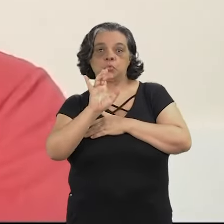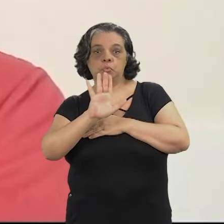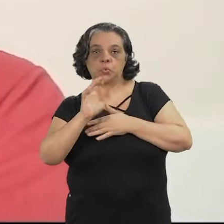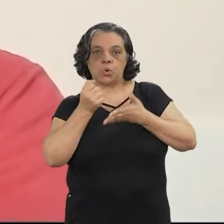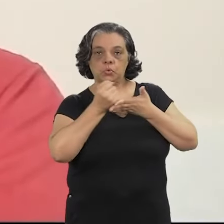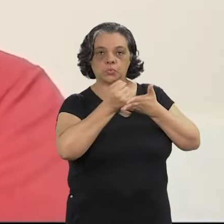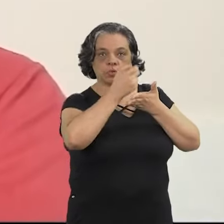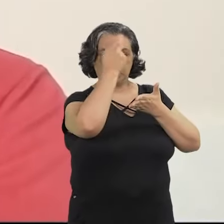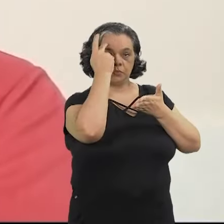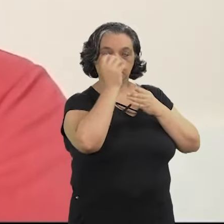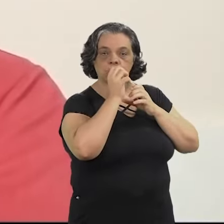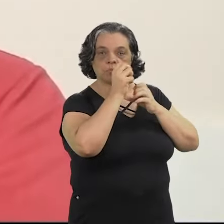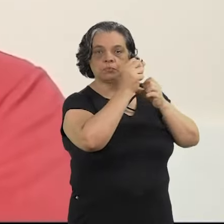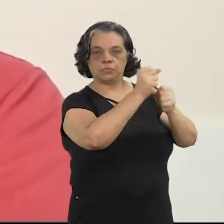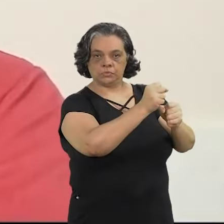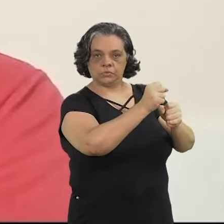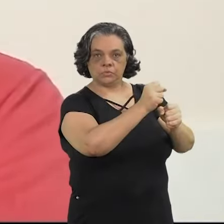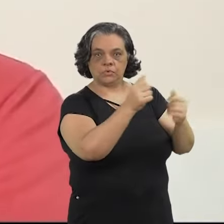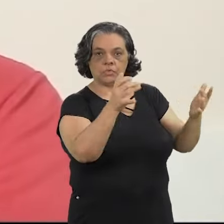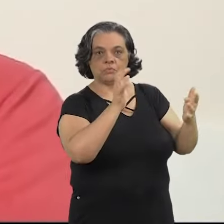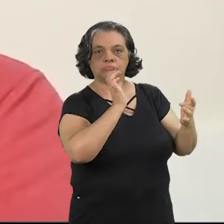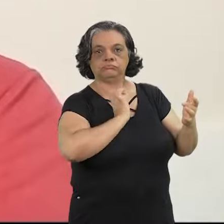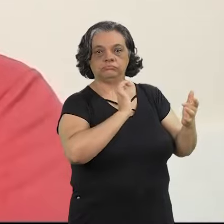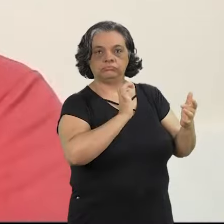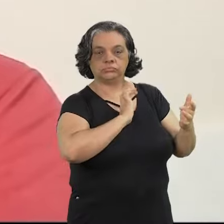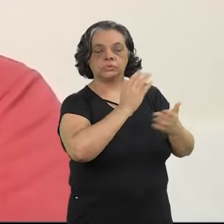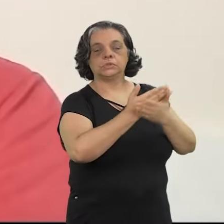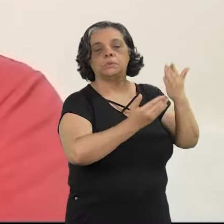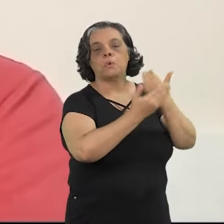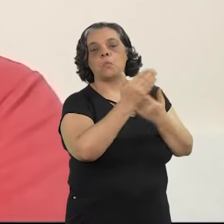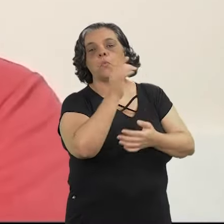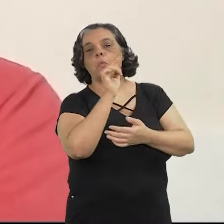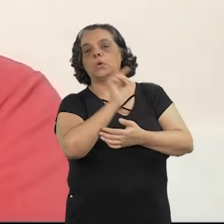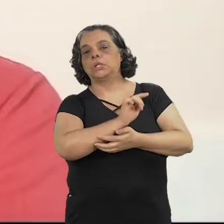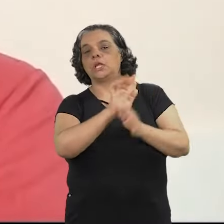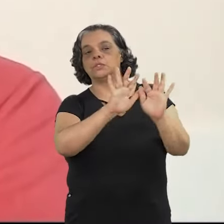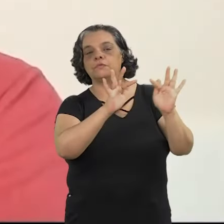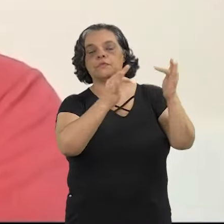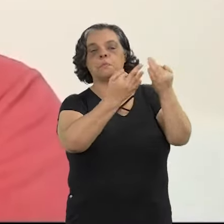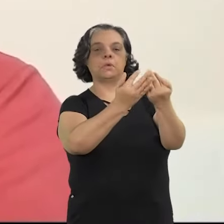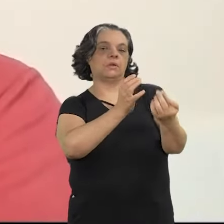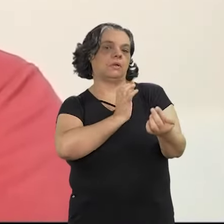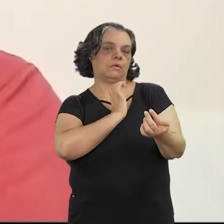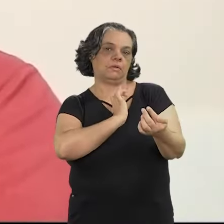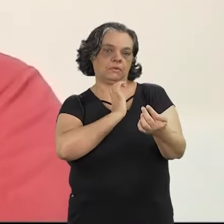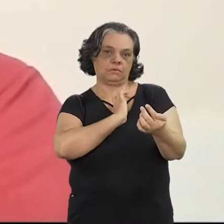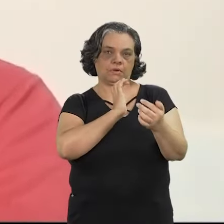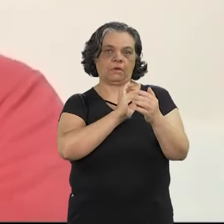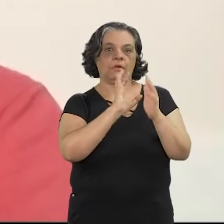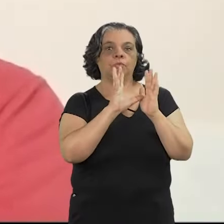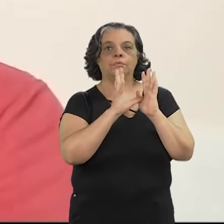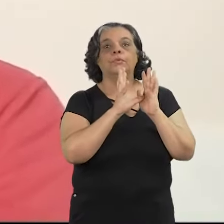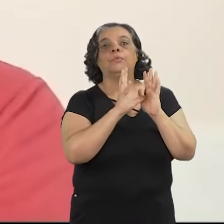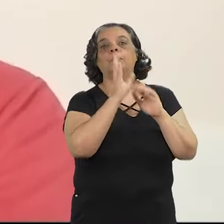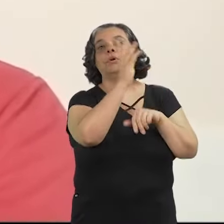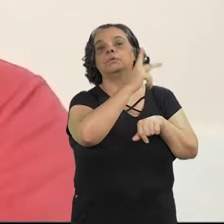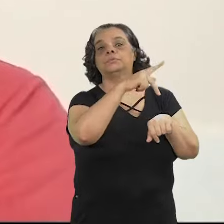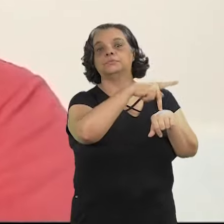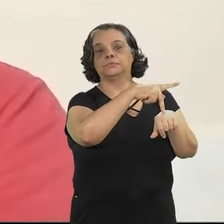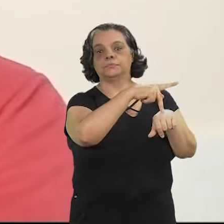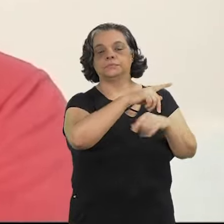beneficiaram os poderos e elas hoje estão na mão das famílias ricas desse paí das poucas famílias